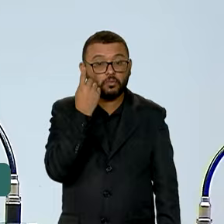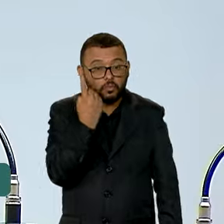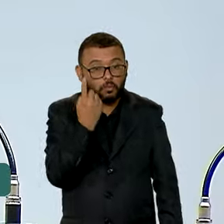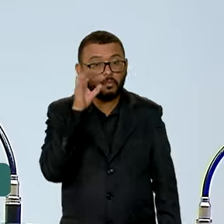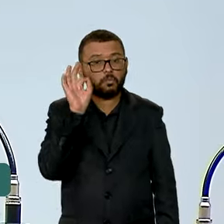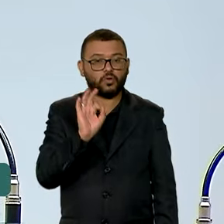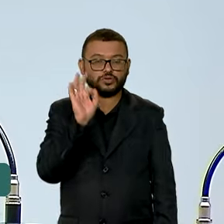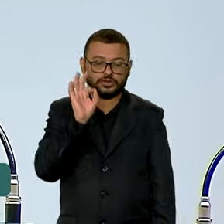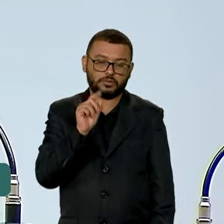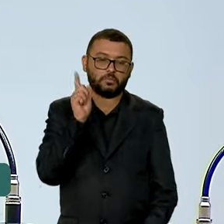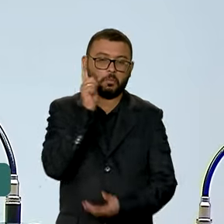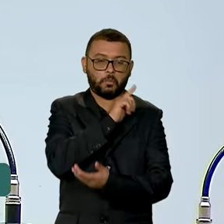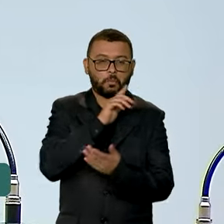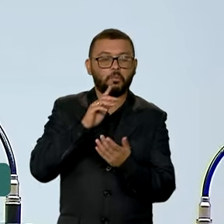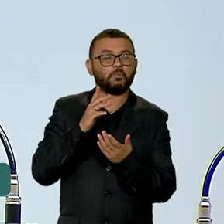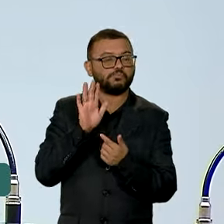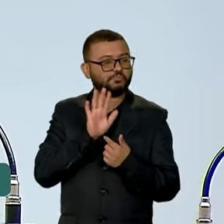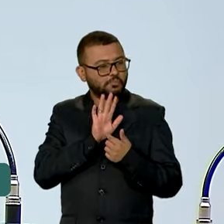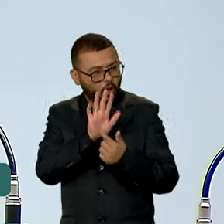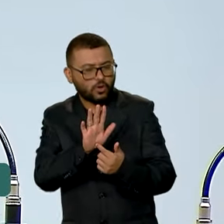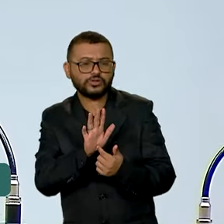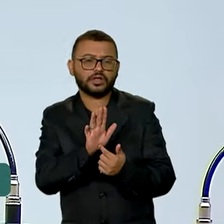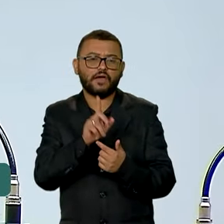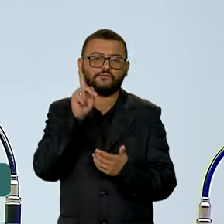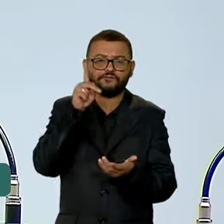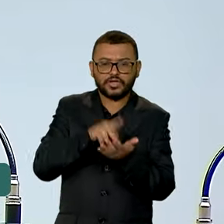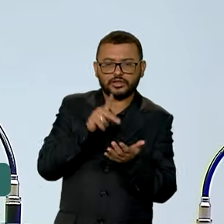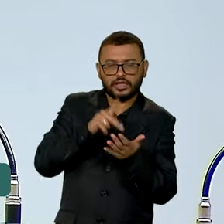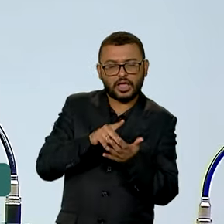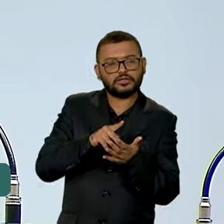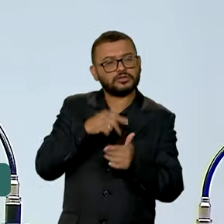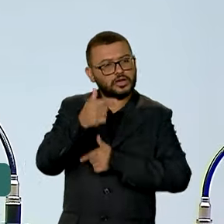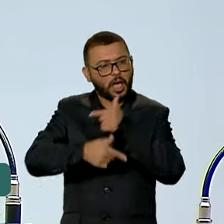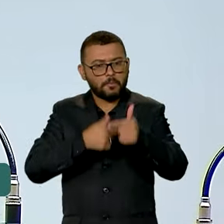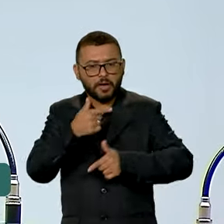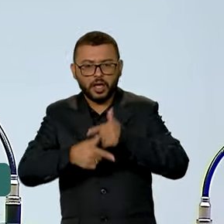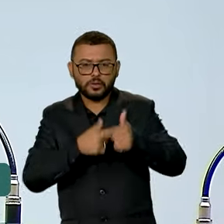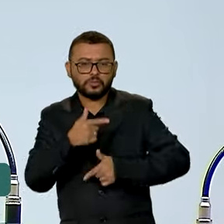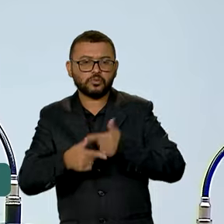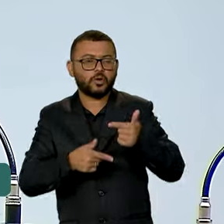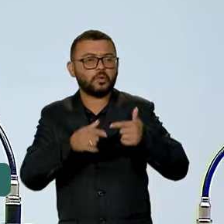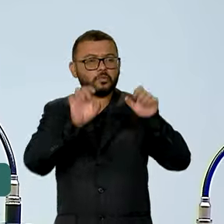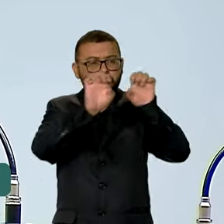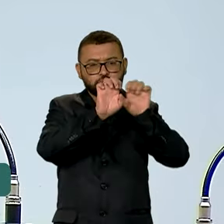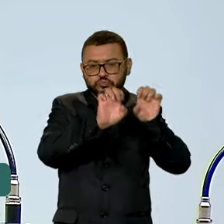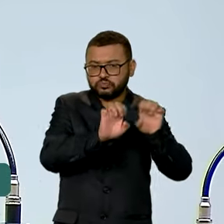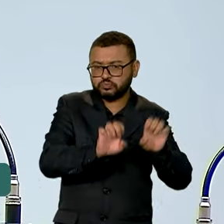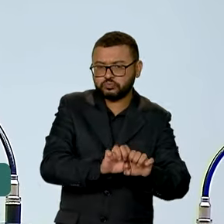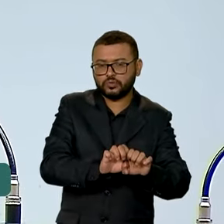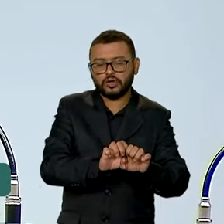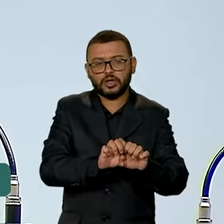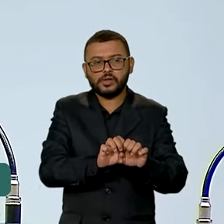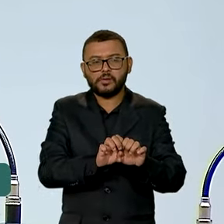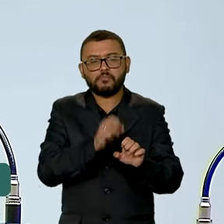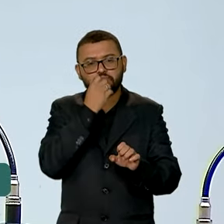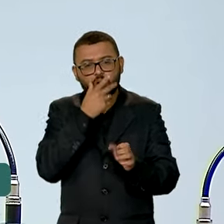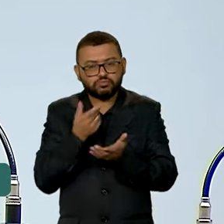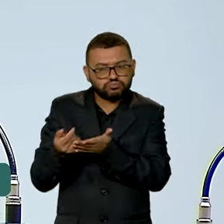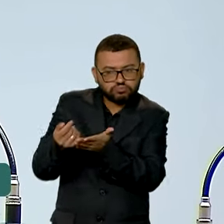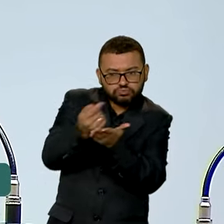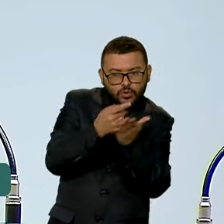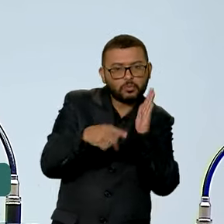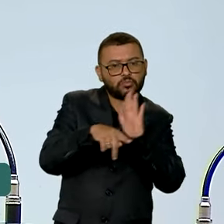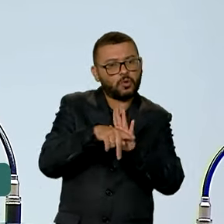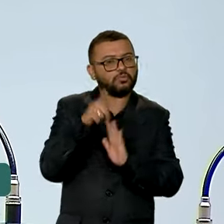4,1% nesse primeiro trimestre, o que mostra um movimento estrutural de formação bruta de capital